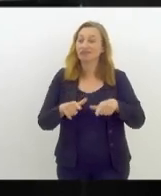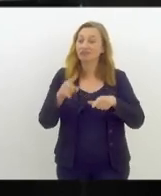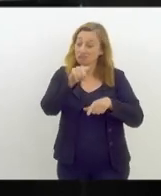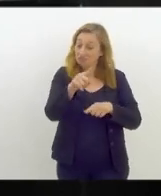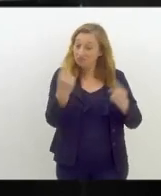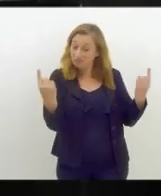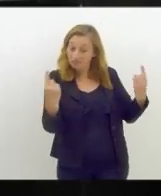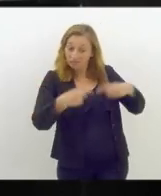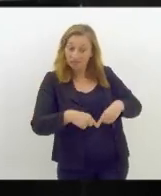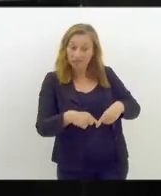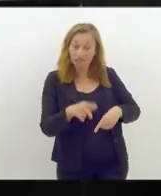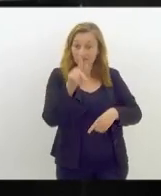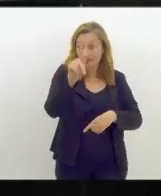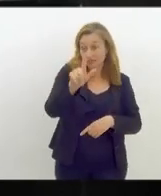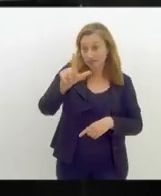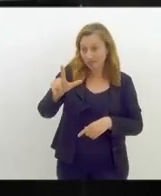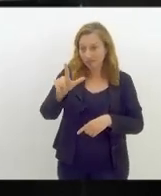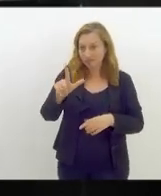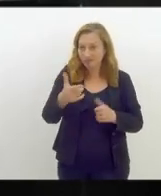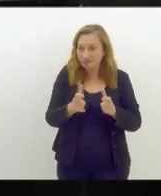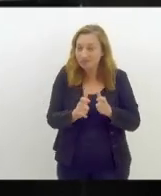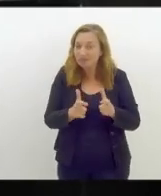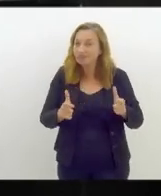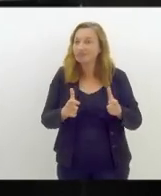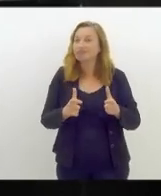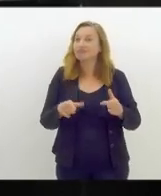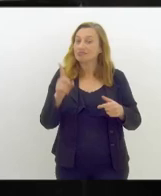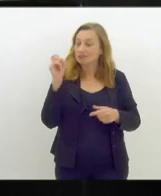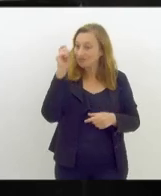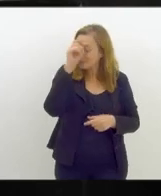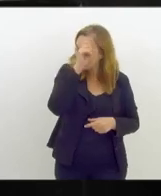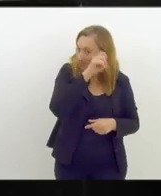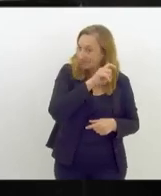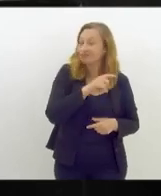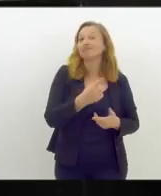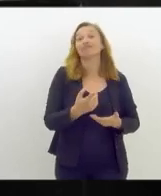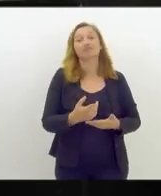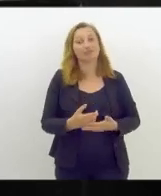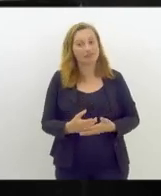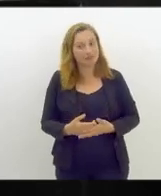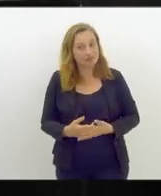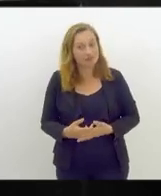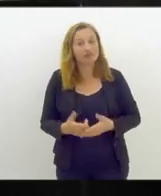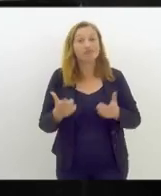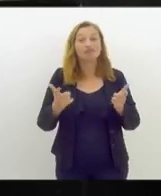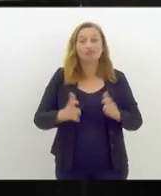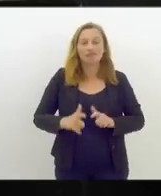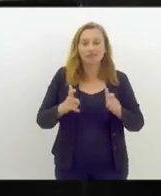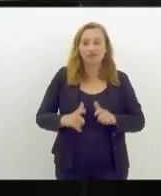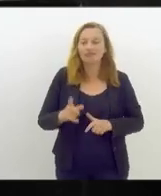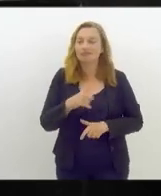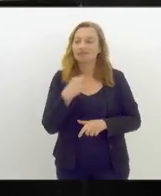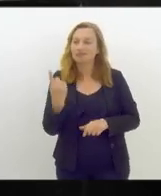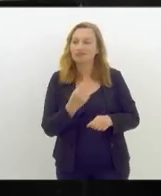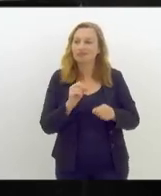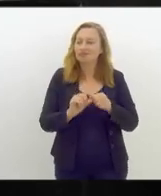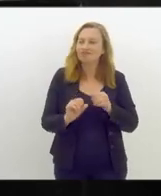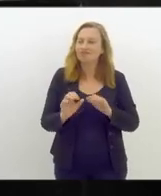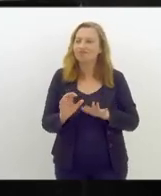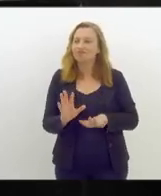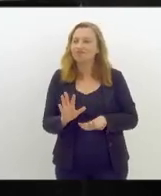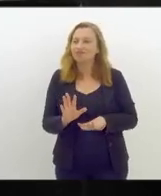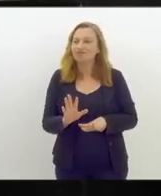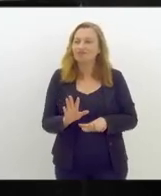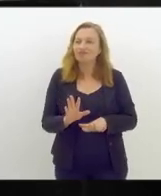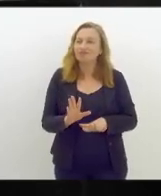do PL foi uma disputa muito dura, uma guerra de titãs, onde nós fizemos aí